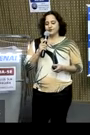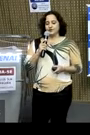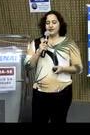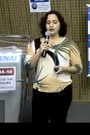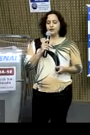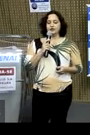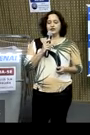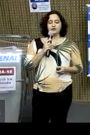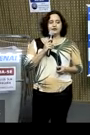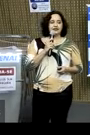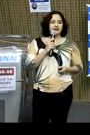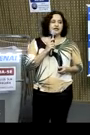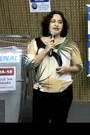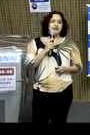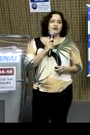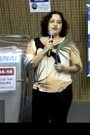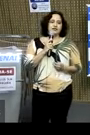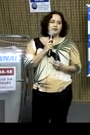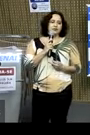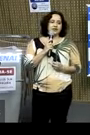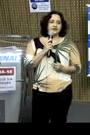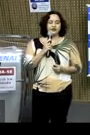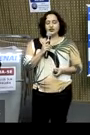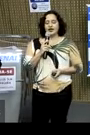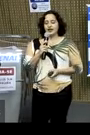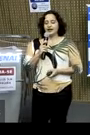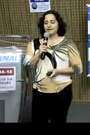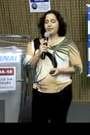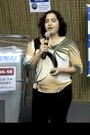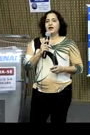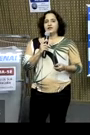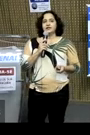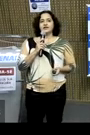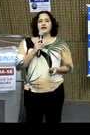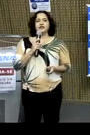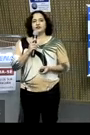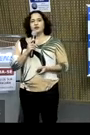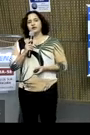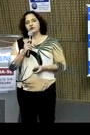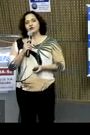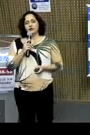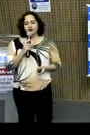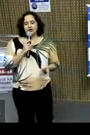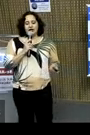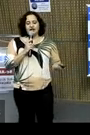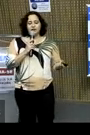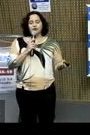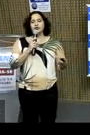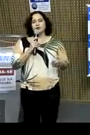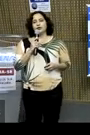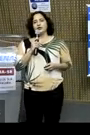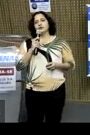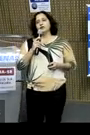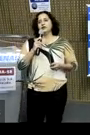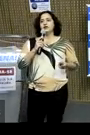baixos, né, por conta também que nós ficamos com déficit de RH. As estratégias, como que funciona? Aqui